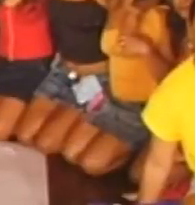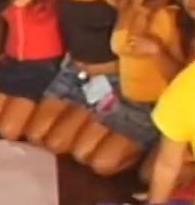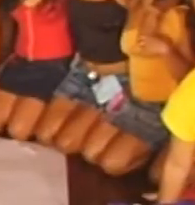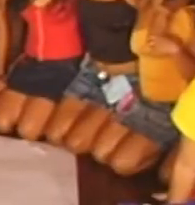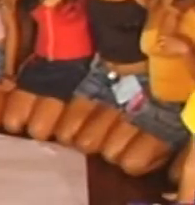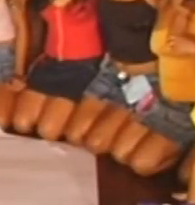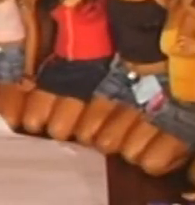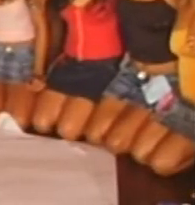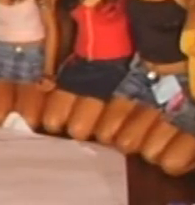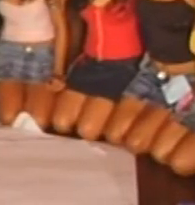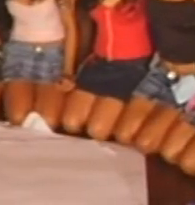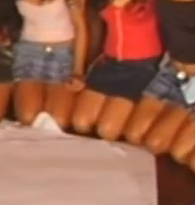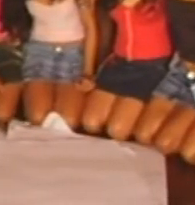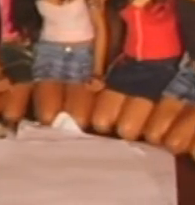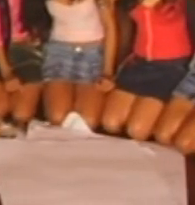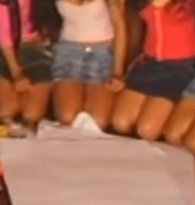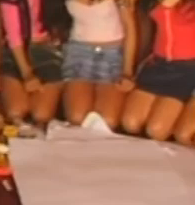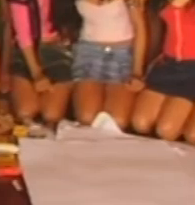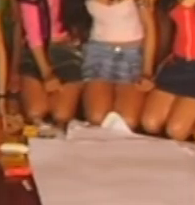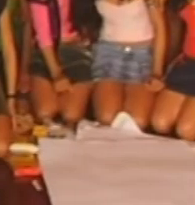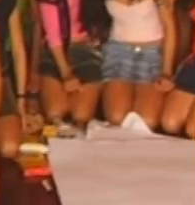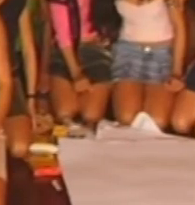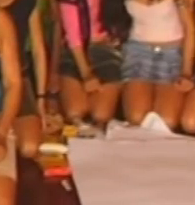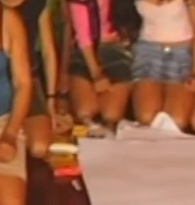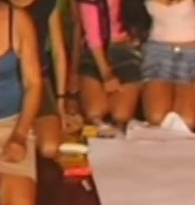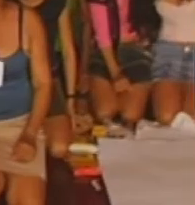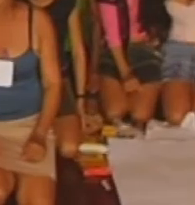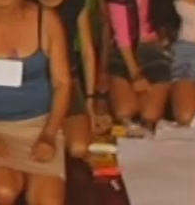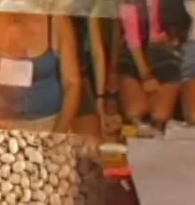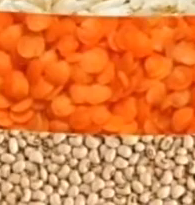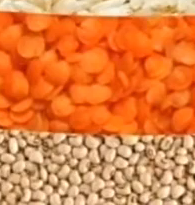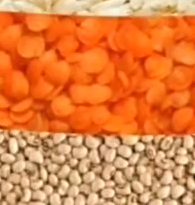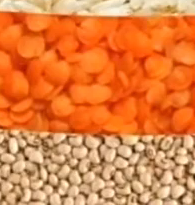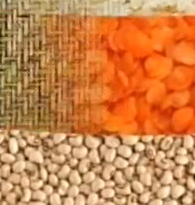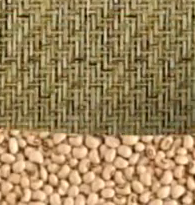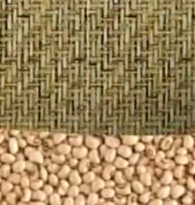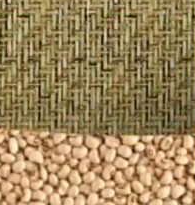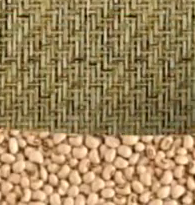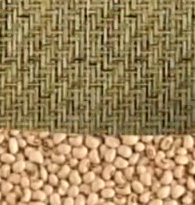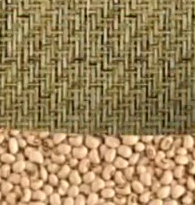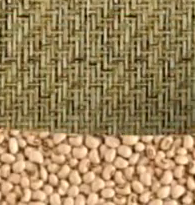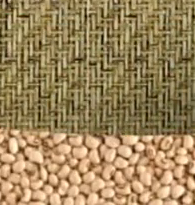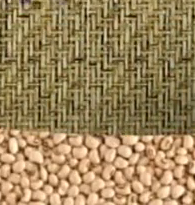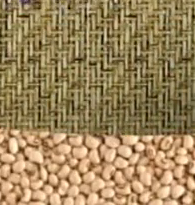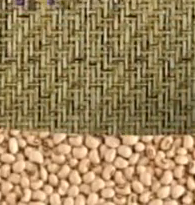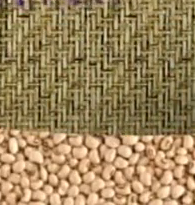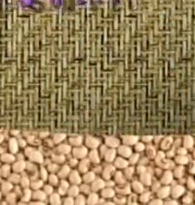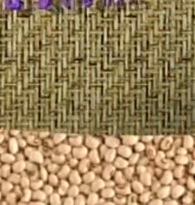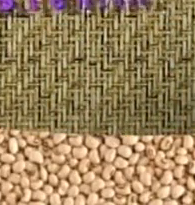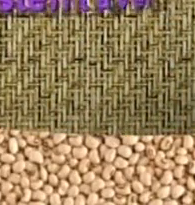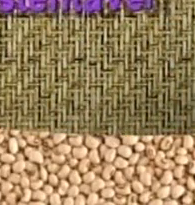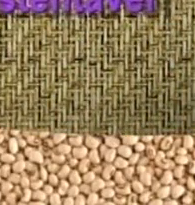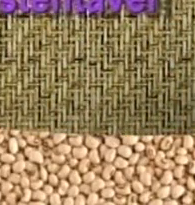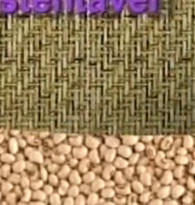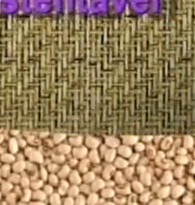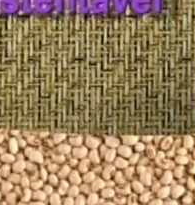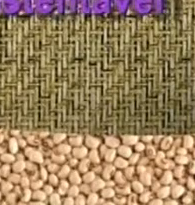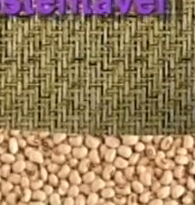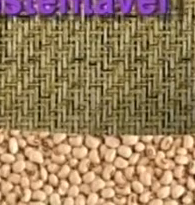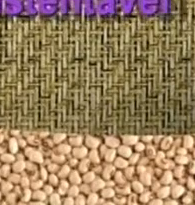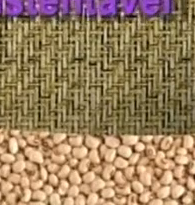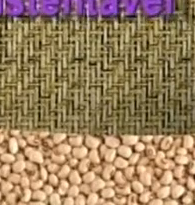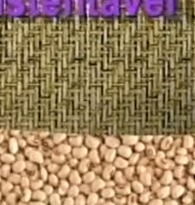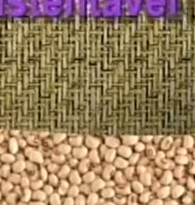um reconhecimento de todos os parceiros que realizam o 1º prêmio mulheres rurais que produzem o